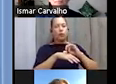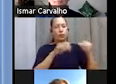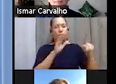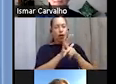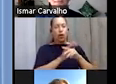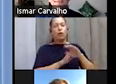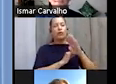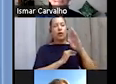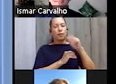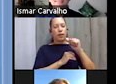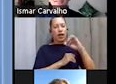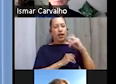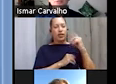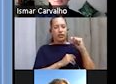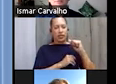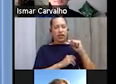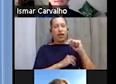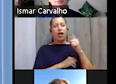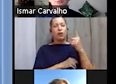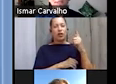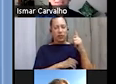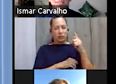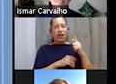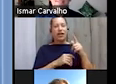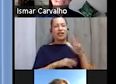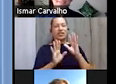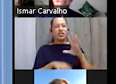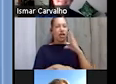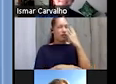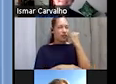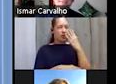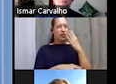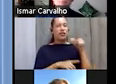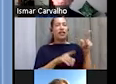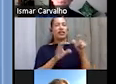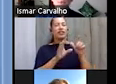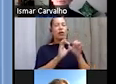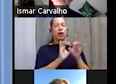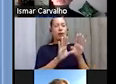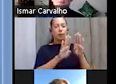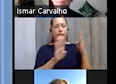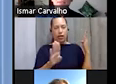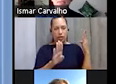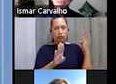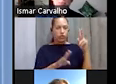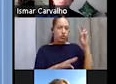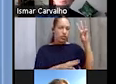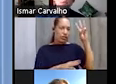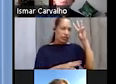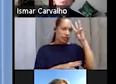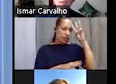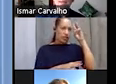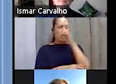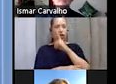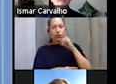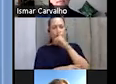Já tirou a fotinha? Isso, estamos abertos de terça até domingo. Será um prazer receber todos